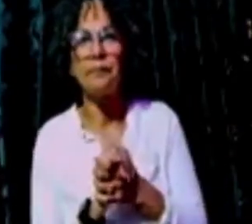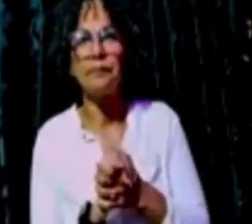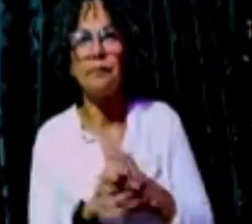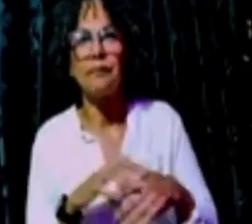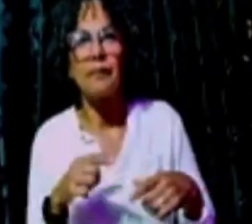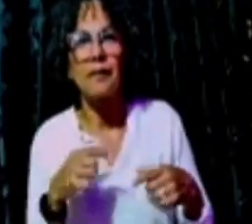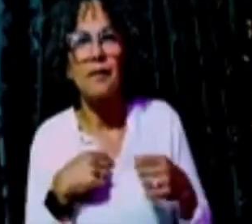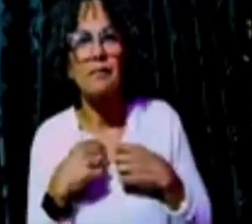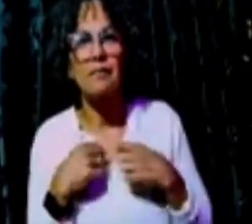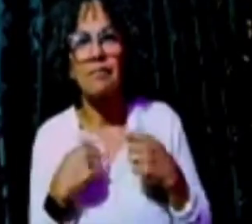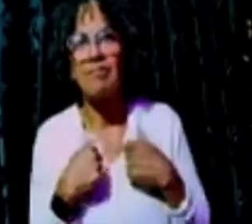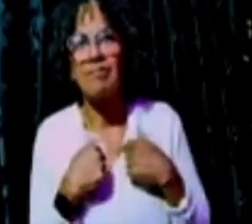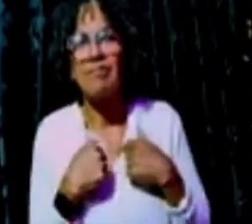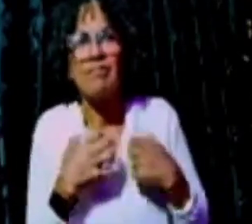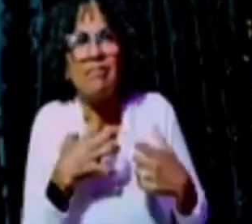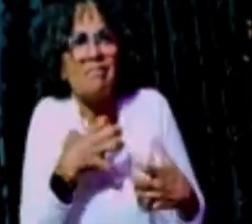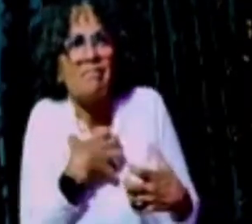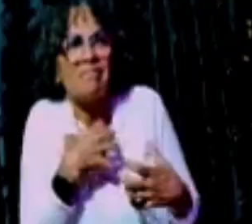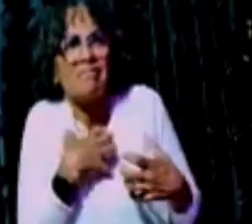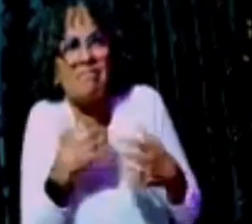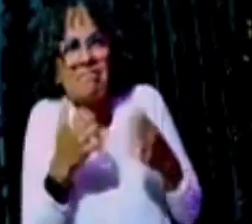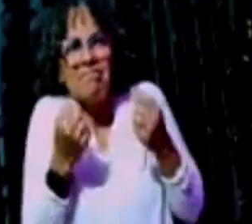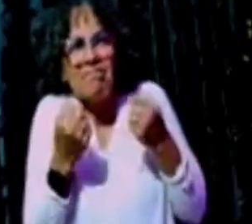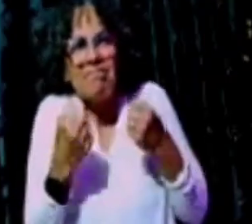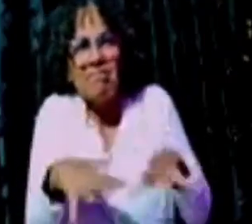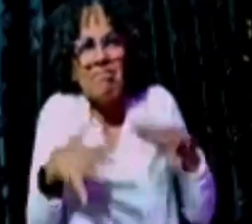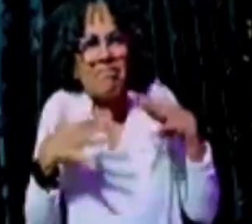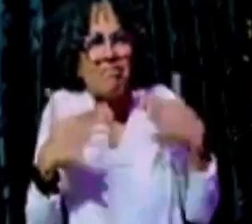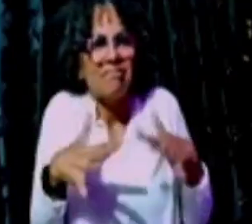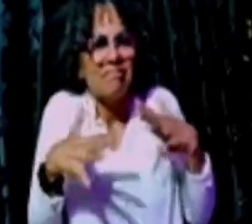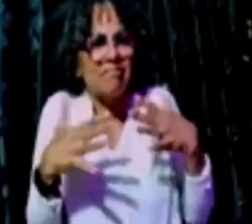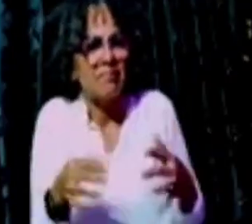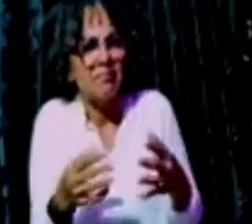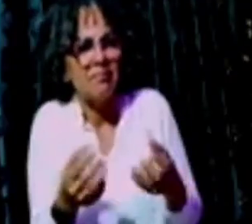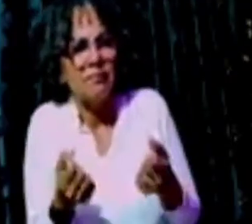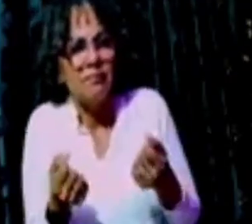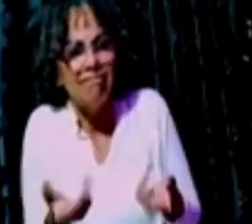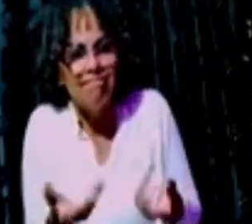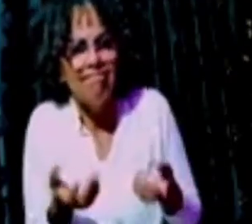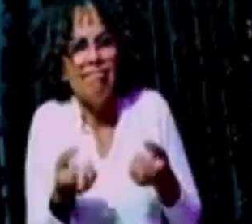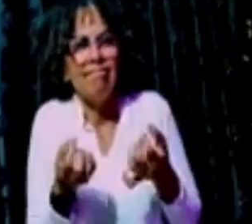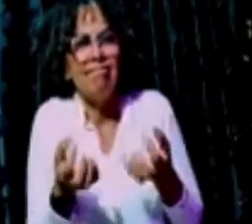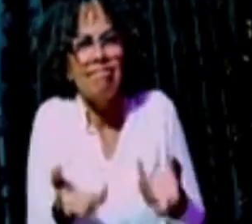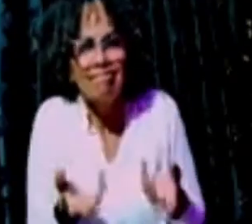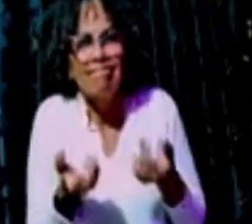ecolalia, ela tem os estímulos, né? Às vezes um balançar de mão, de corpo,